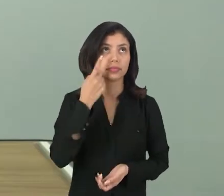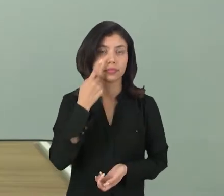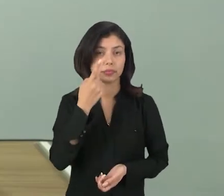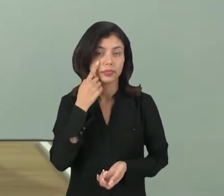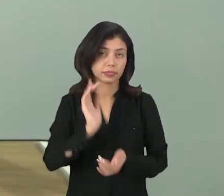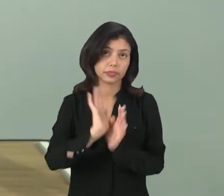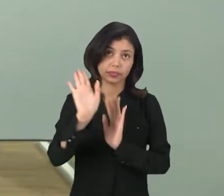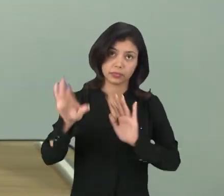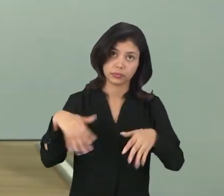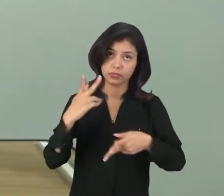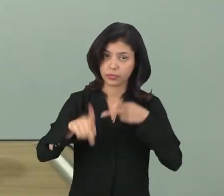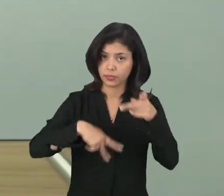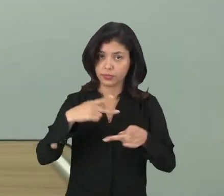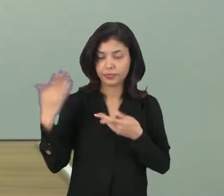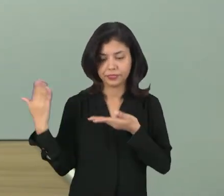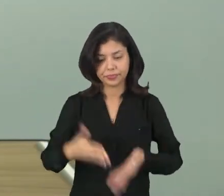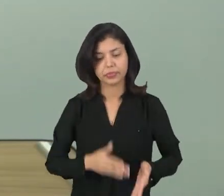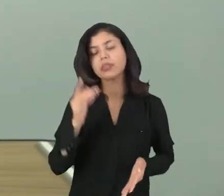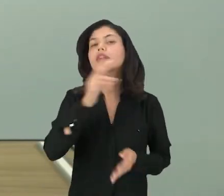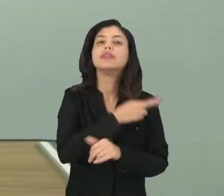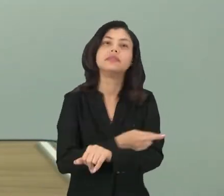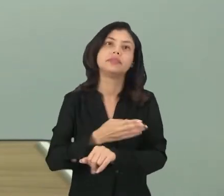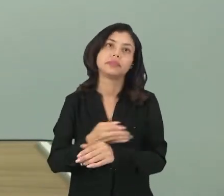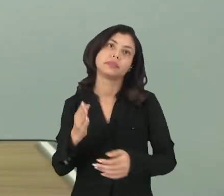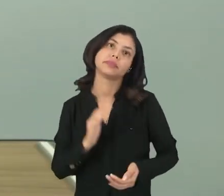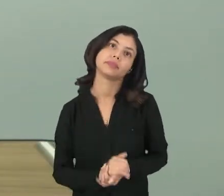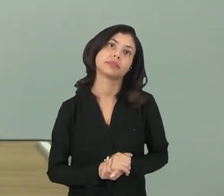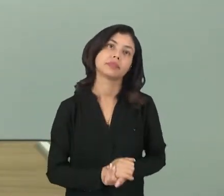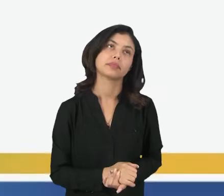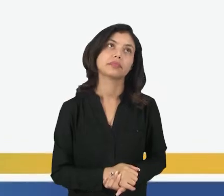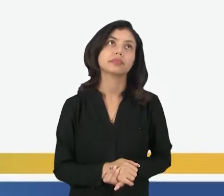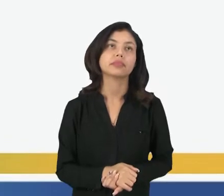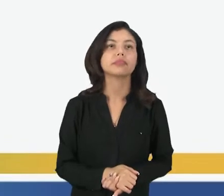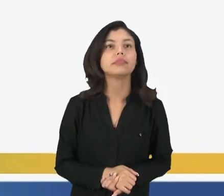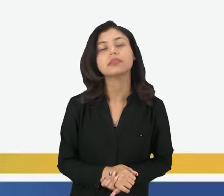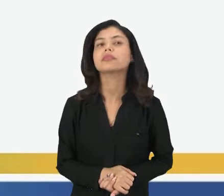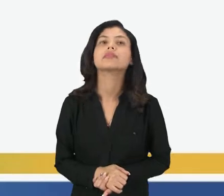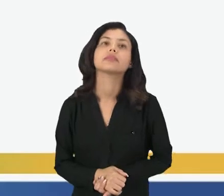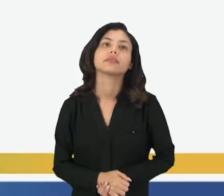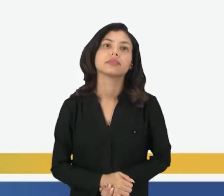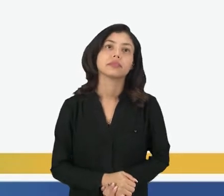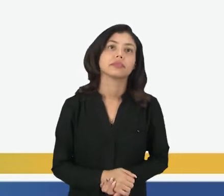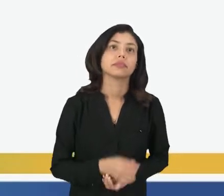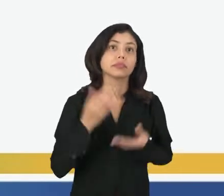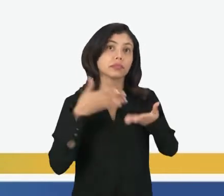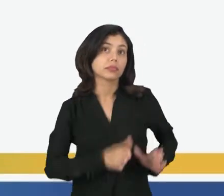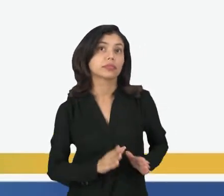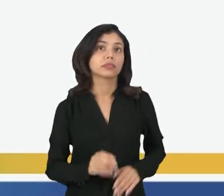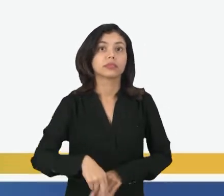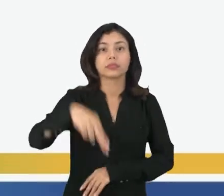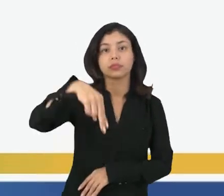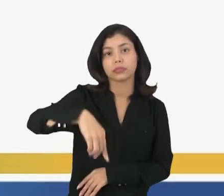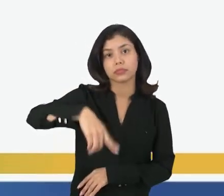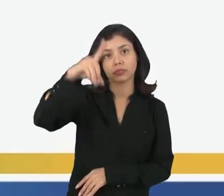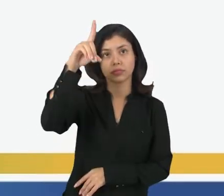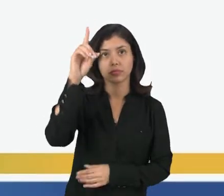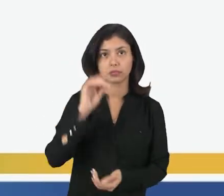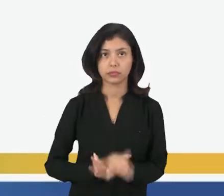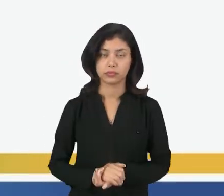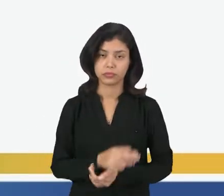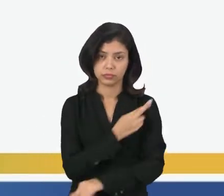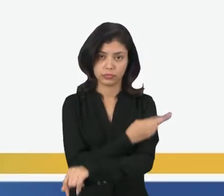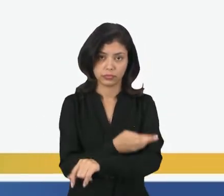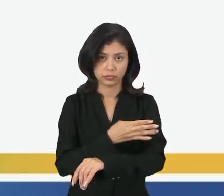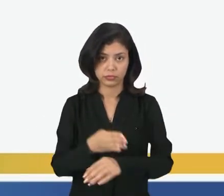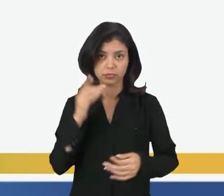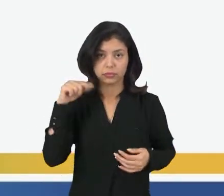que povos foram esses que chegaram a Rio Branco? Vamos lá nos slides. Olha só, chegada dos nordestinos a